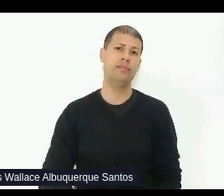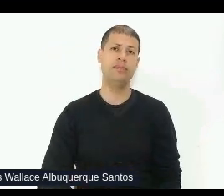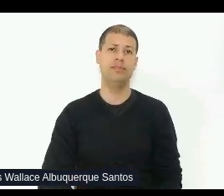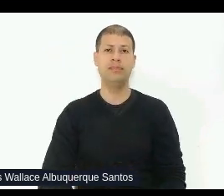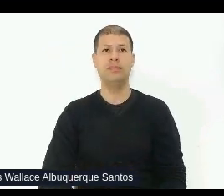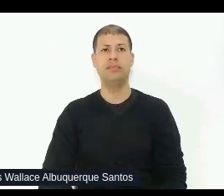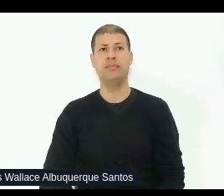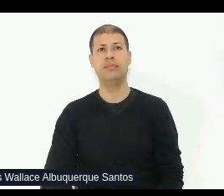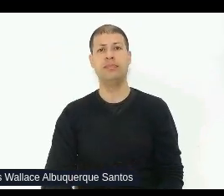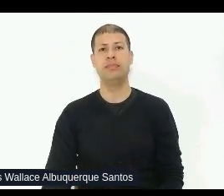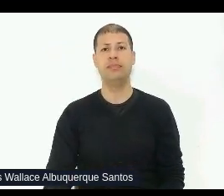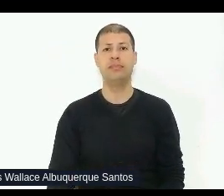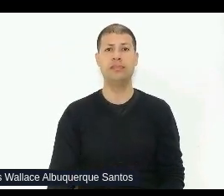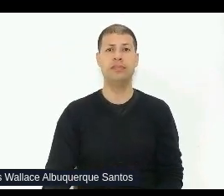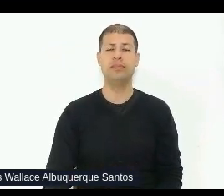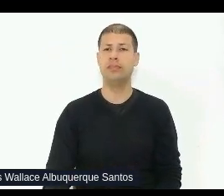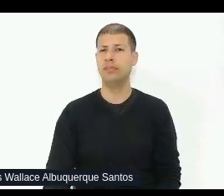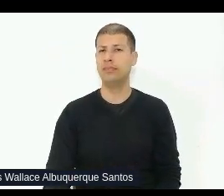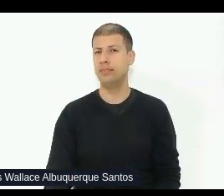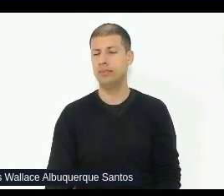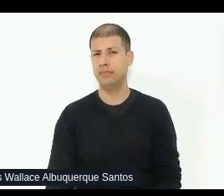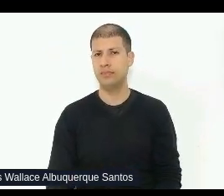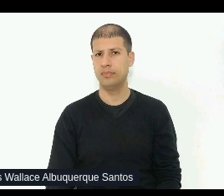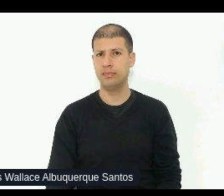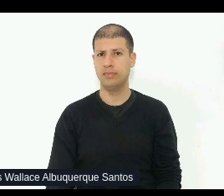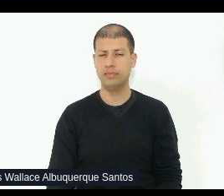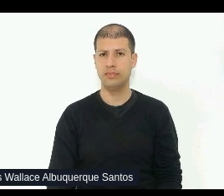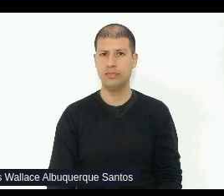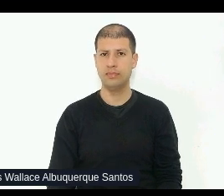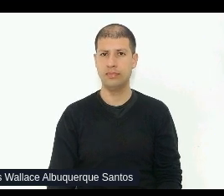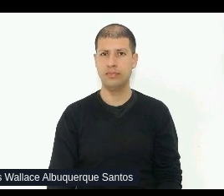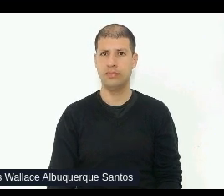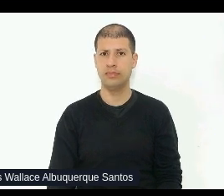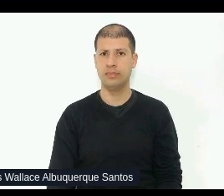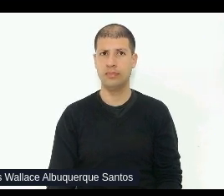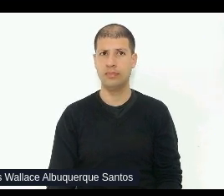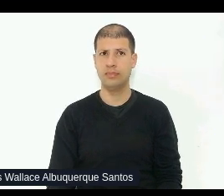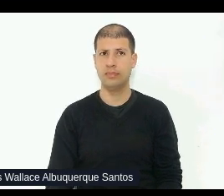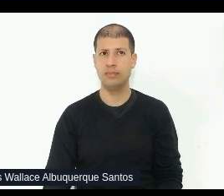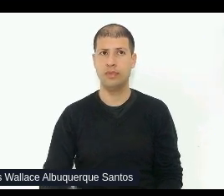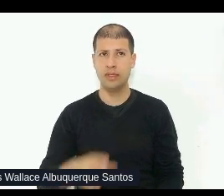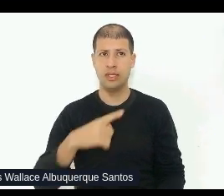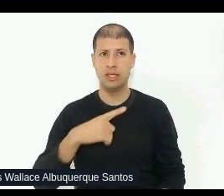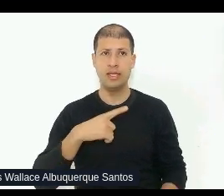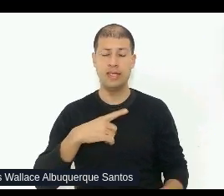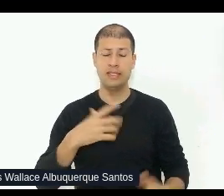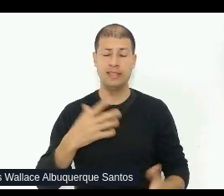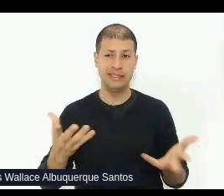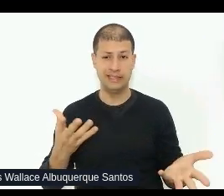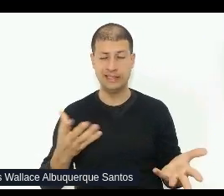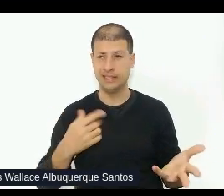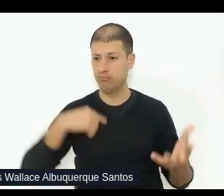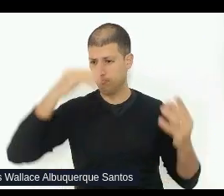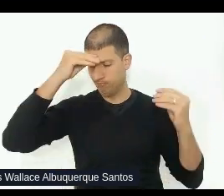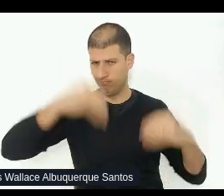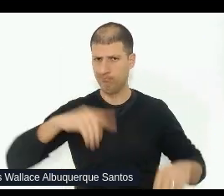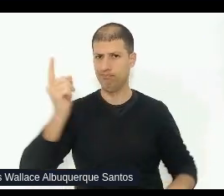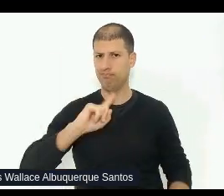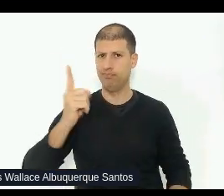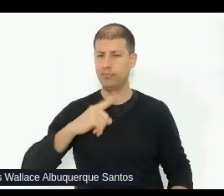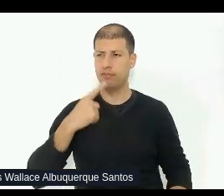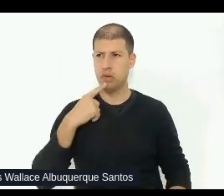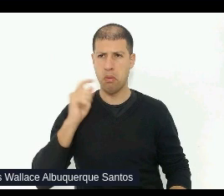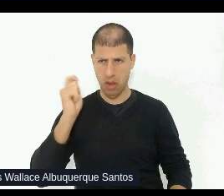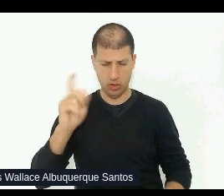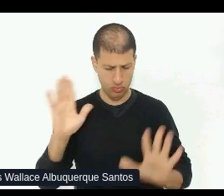E aí, a partir daí, já tive o primeiro e o terceiro. Né? Mas aí, em todo bom brasileiro, não desisto nunca. Eu